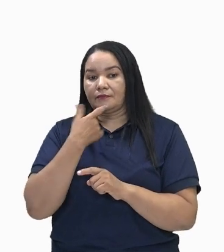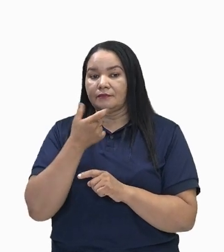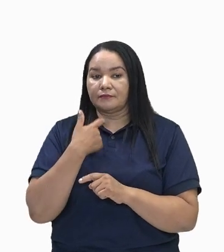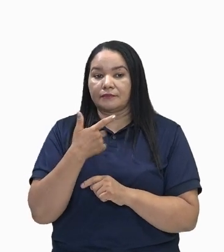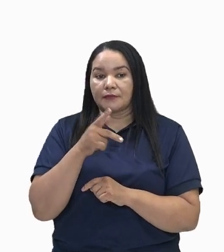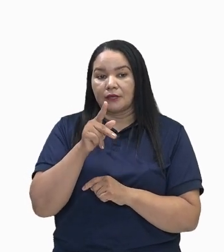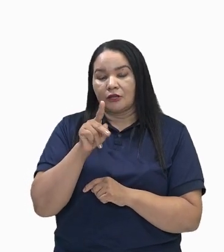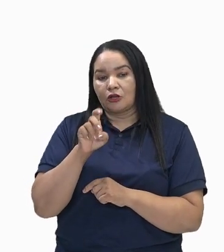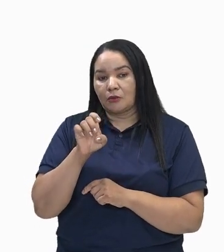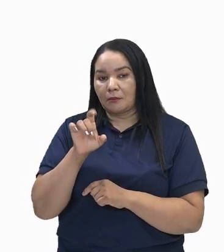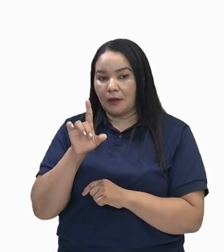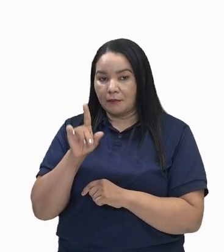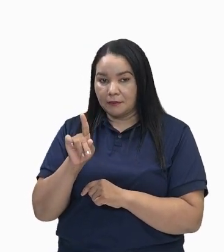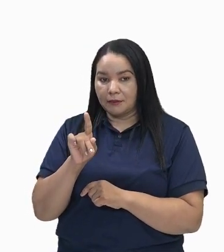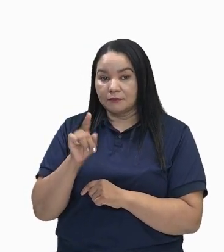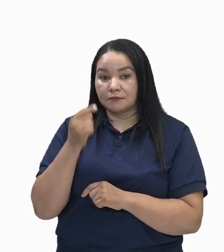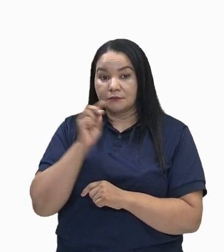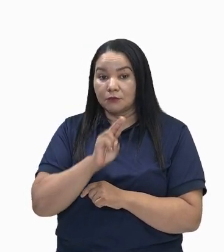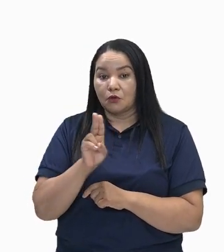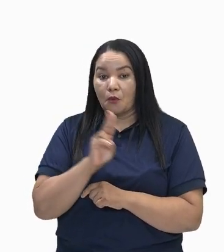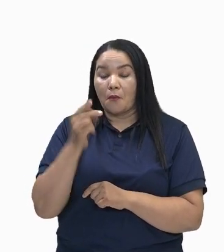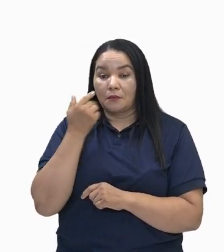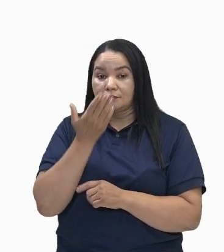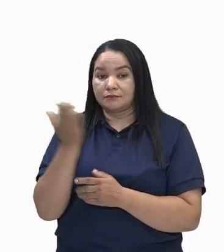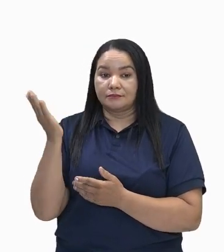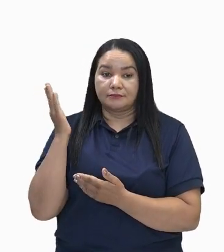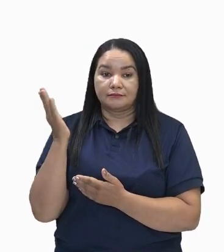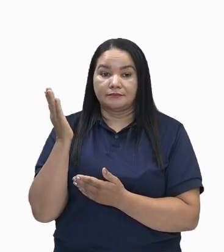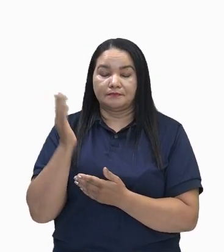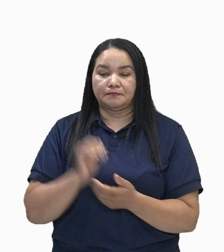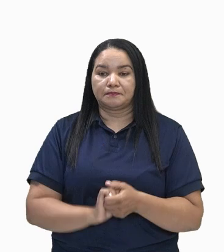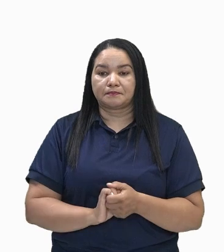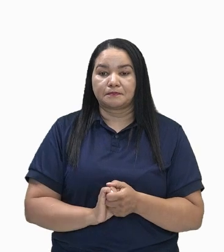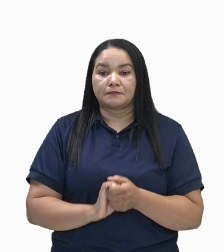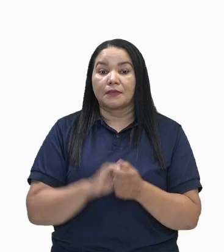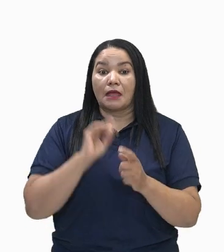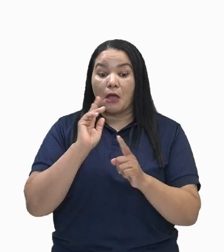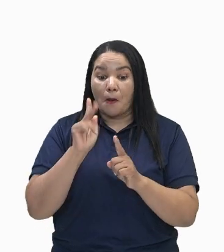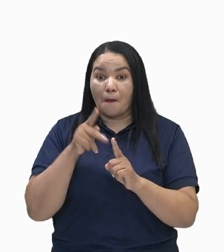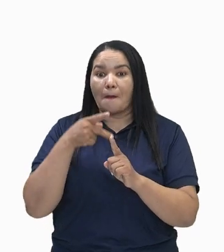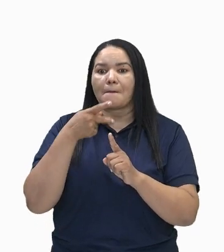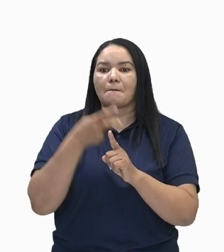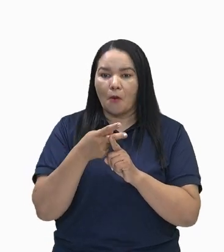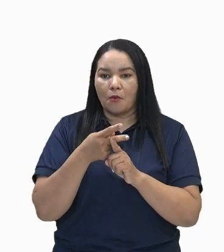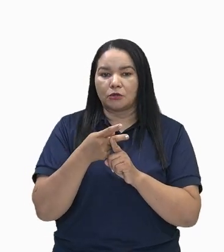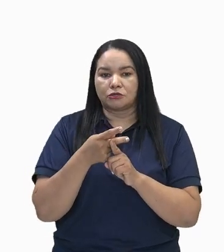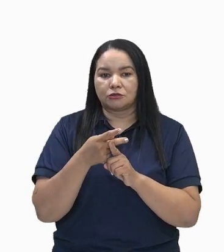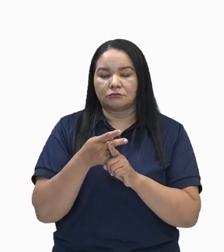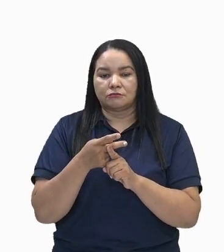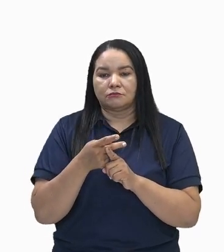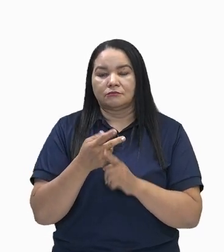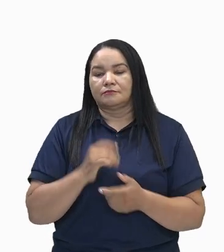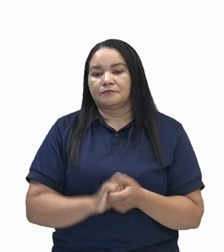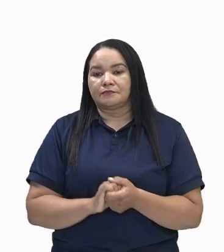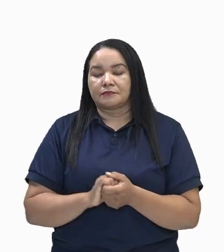a profilaxia pós-exposição. A PEP é um tratamento